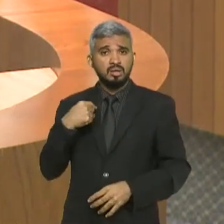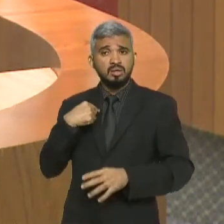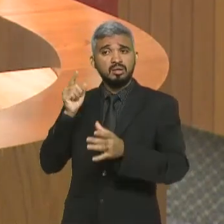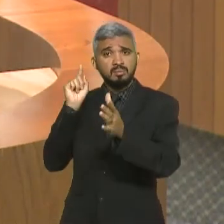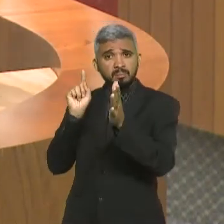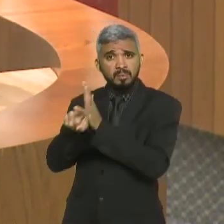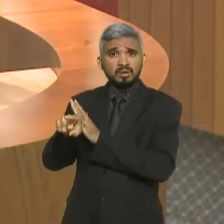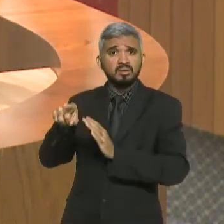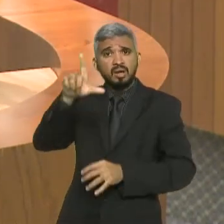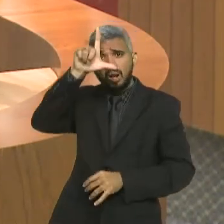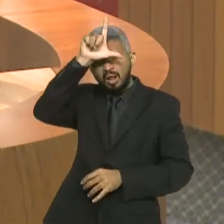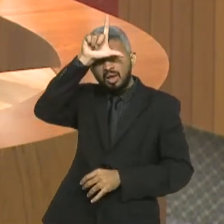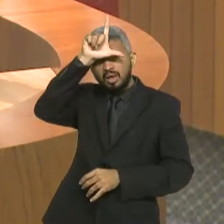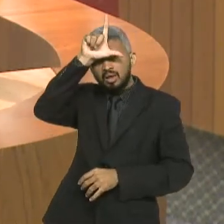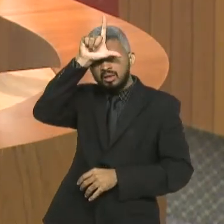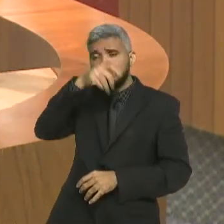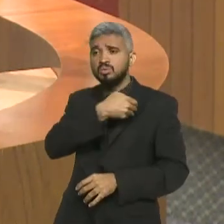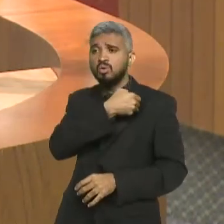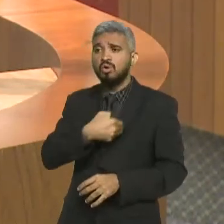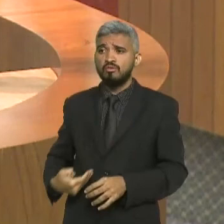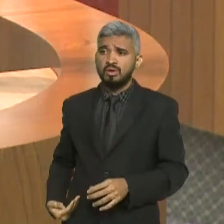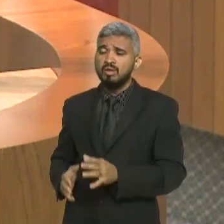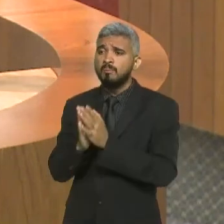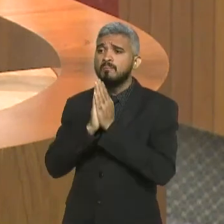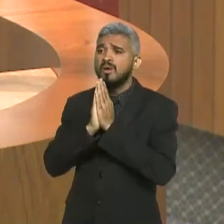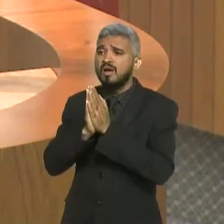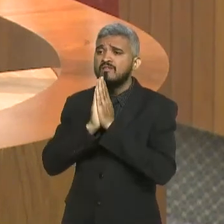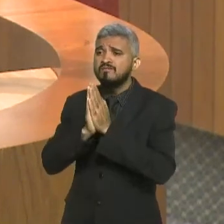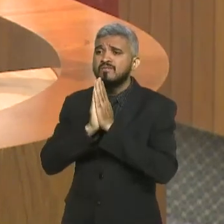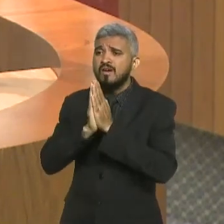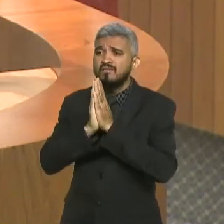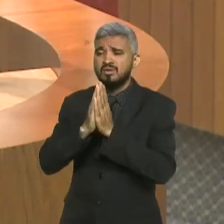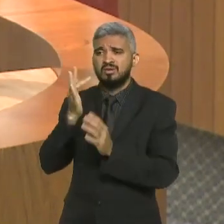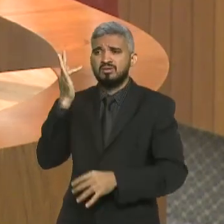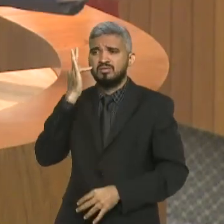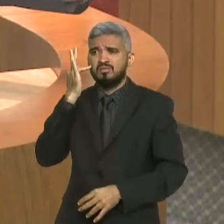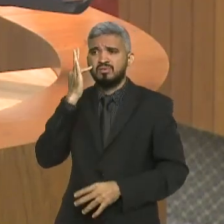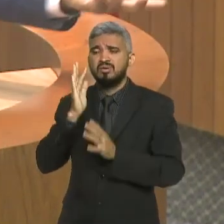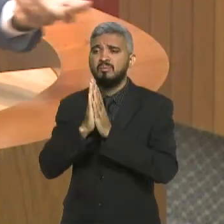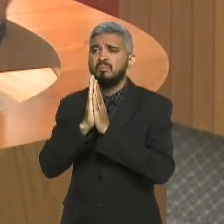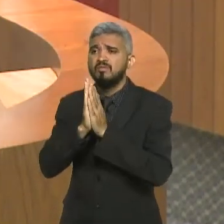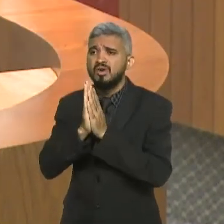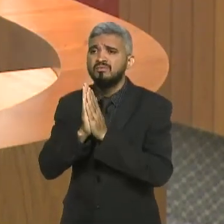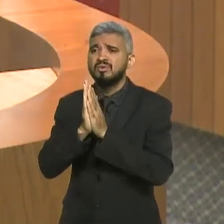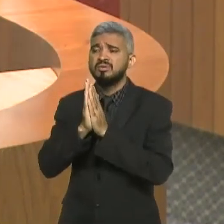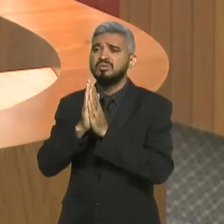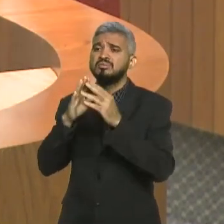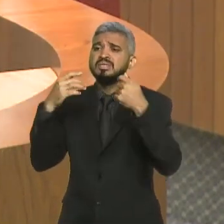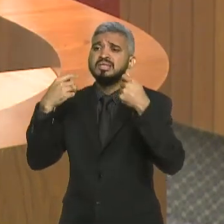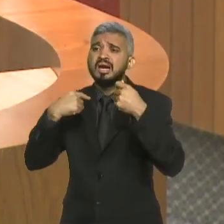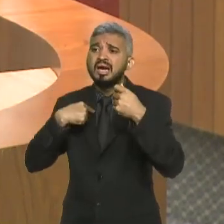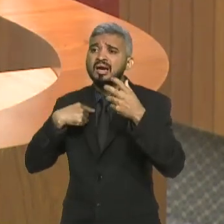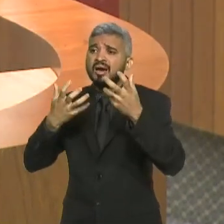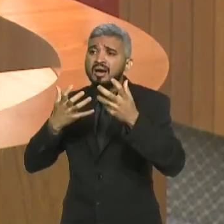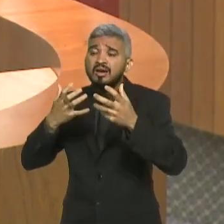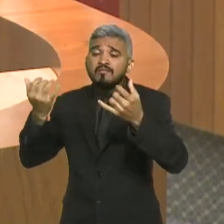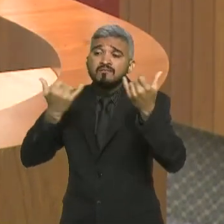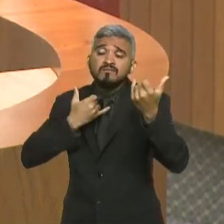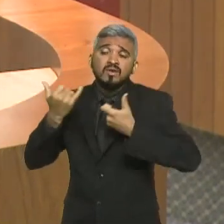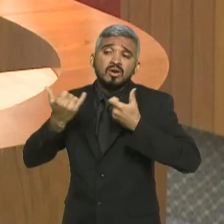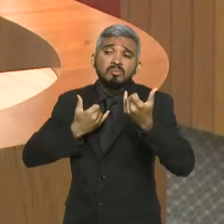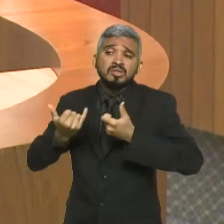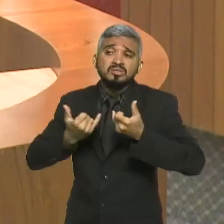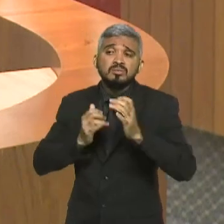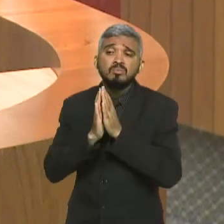governo. Por favor, líder do governo. Por favor, Flávio Dino. Queremos informações sobre essa